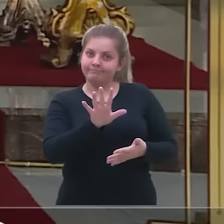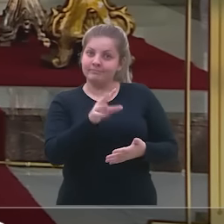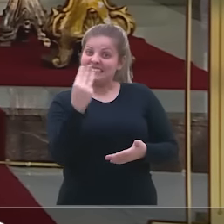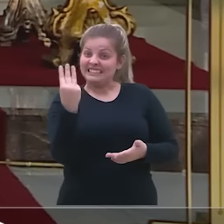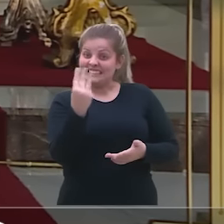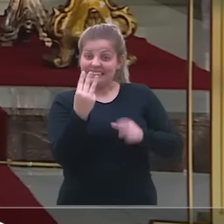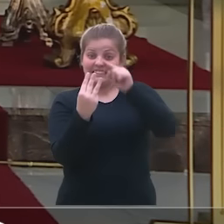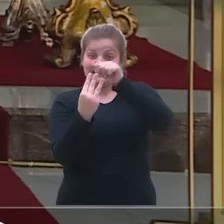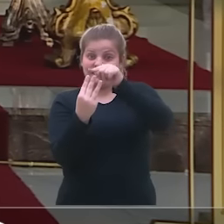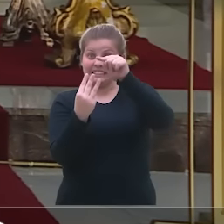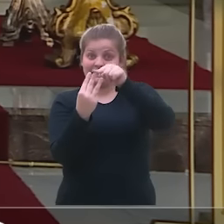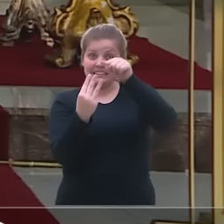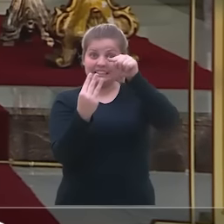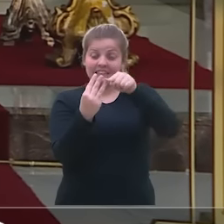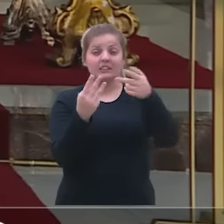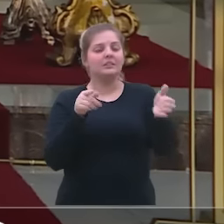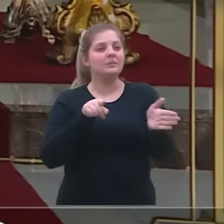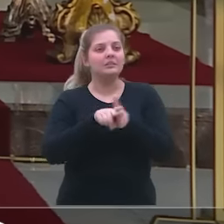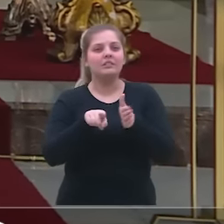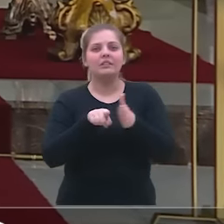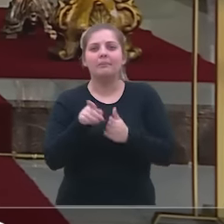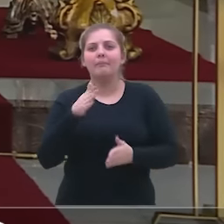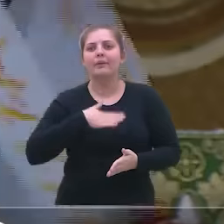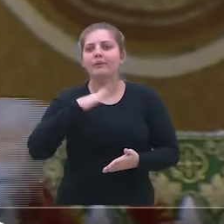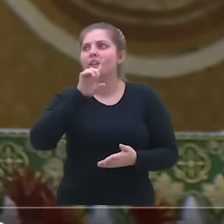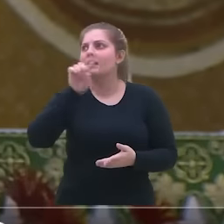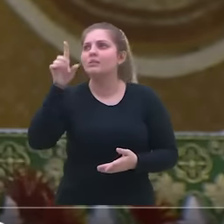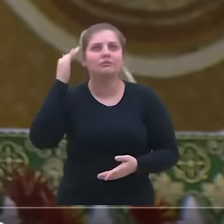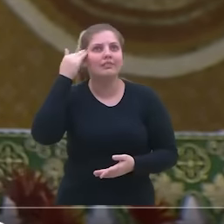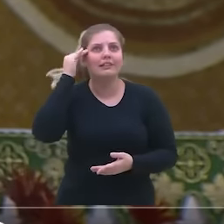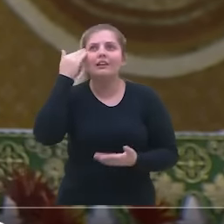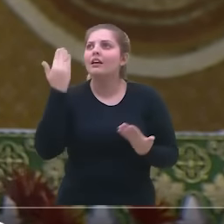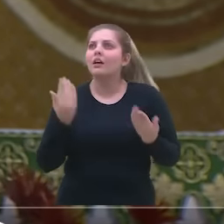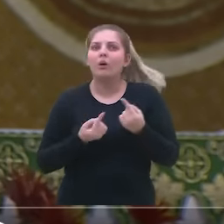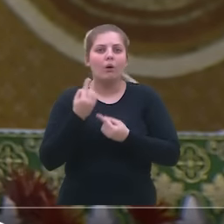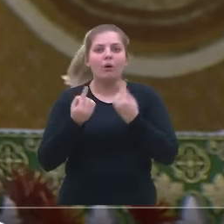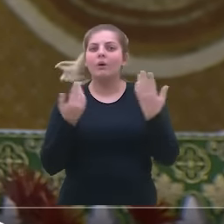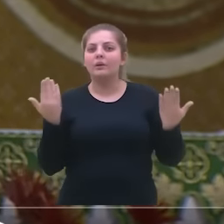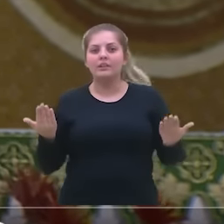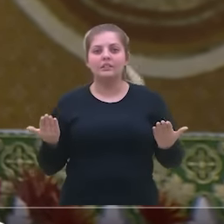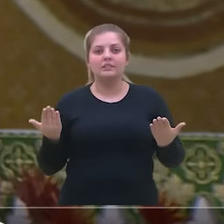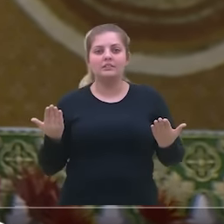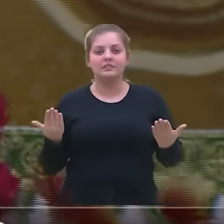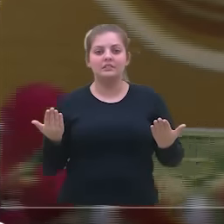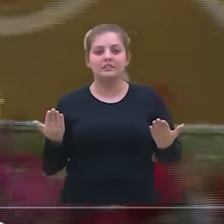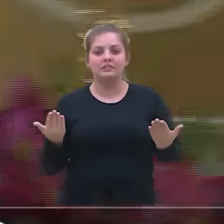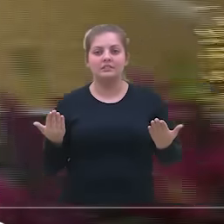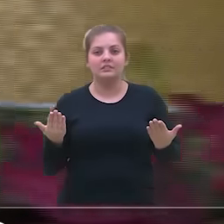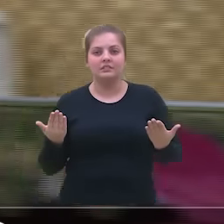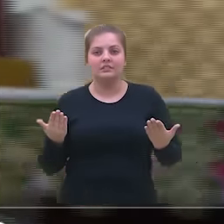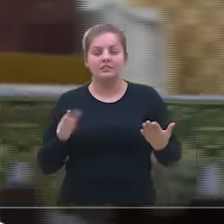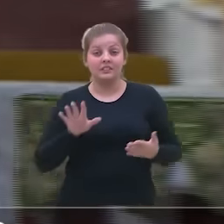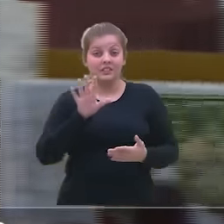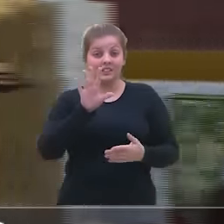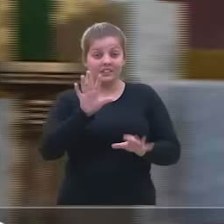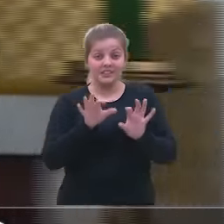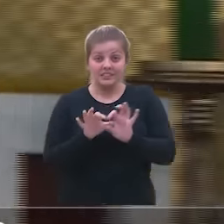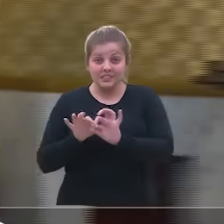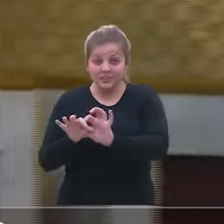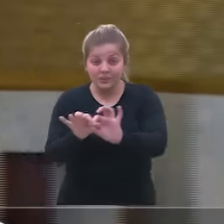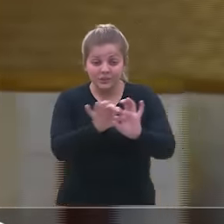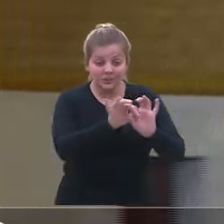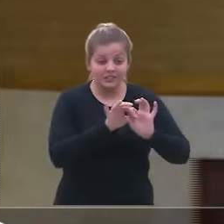vezes você vai perguntar mas meu Deus como que não entenderam É nesse contexto que